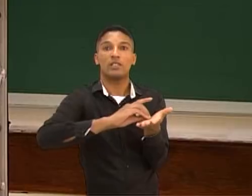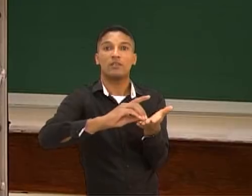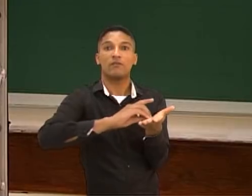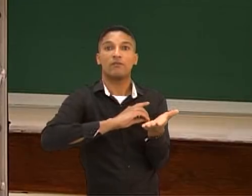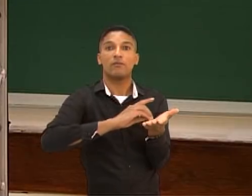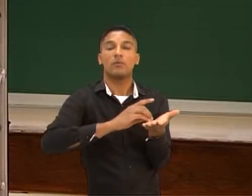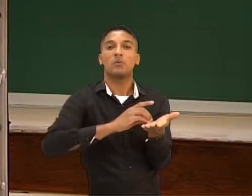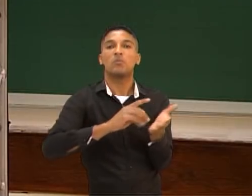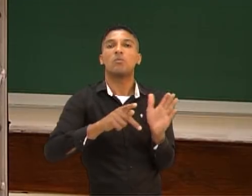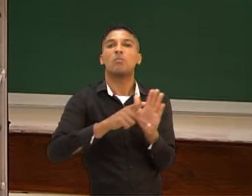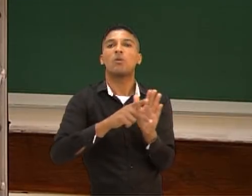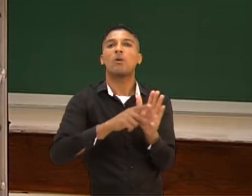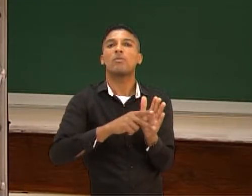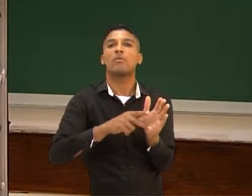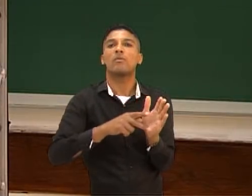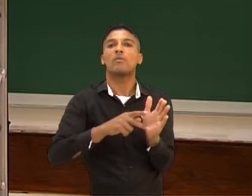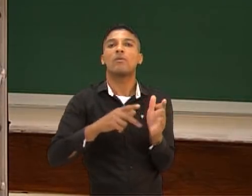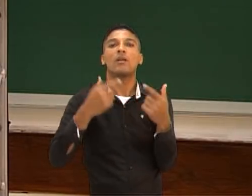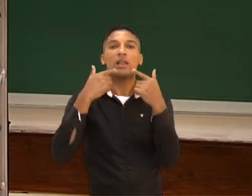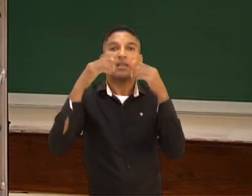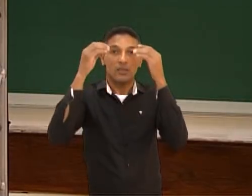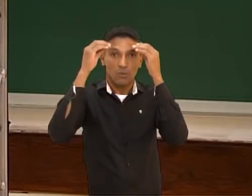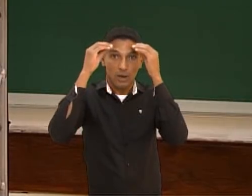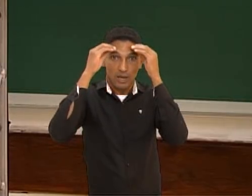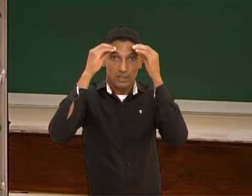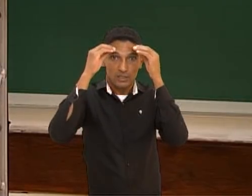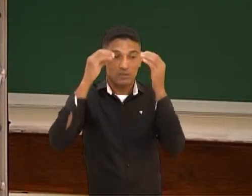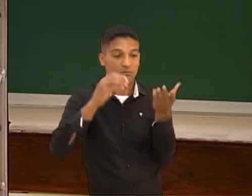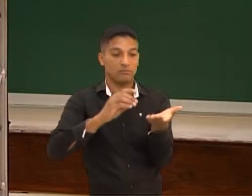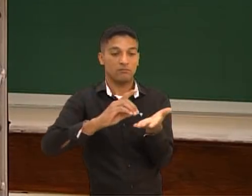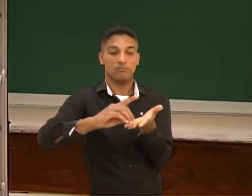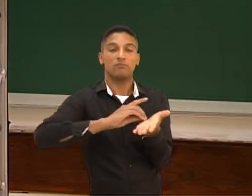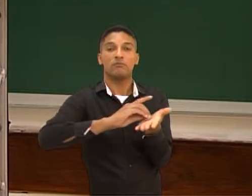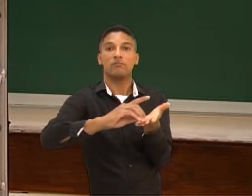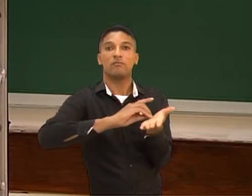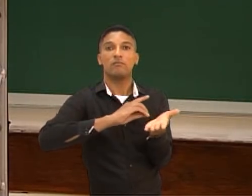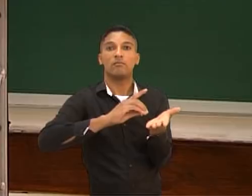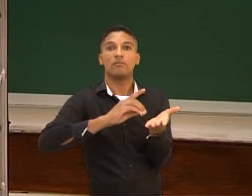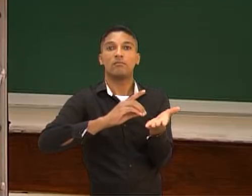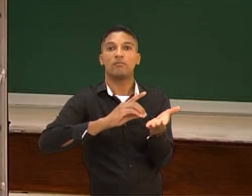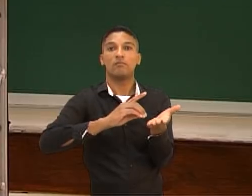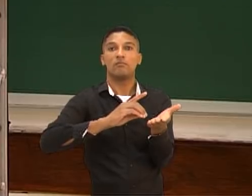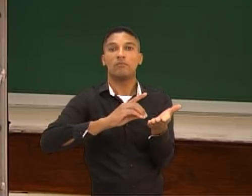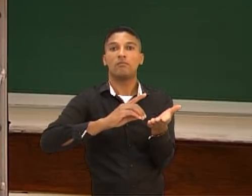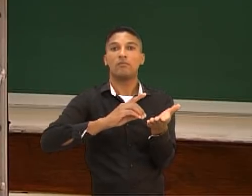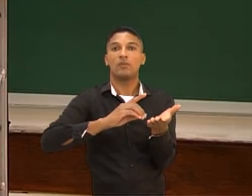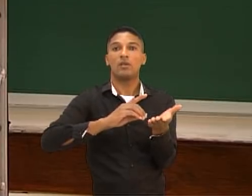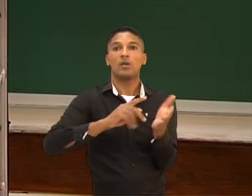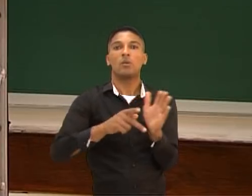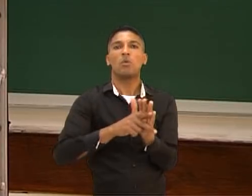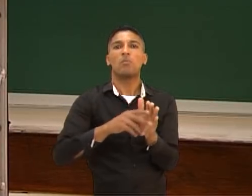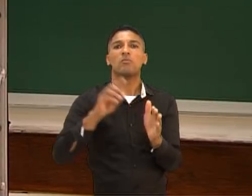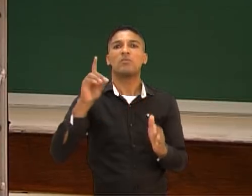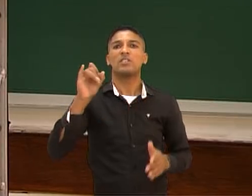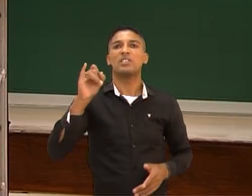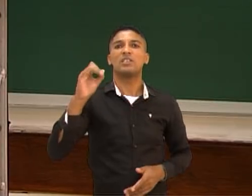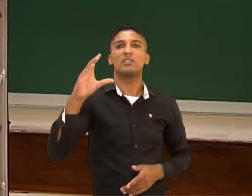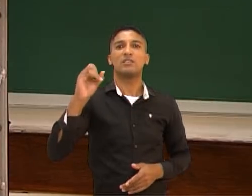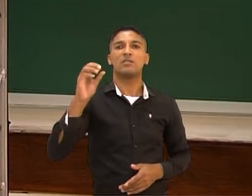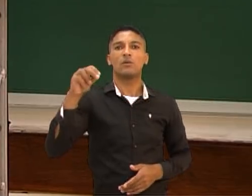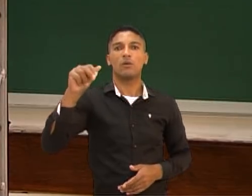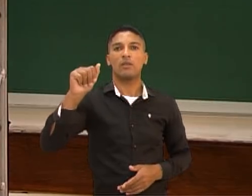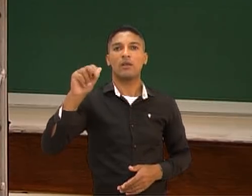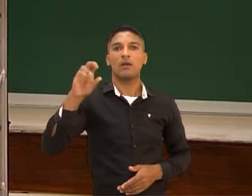linguagem conotativa, que é carregada de figuras de linguagem, que a gente tem estudado bastante, é mais utilizada na literatura. Num texto